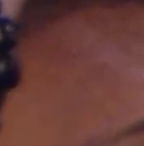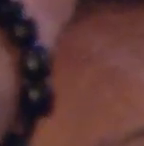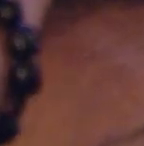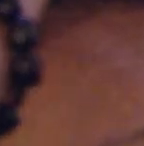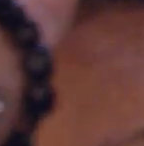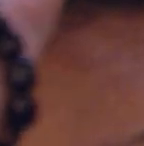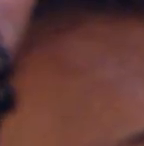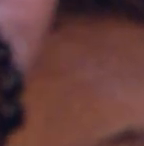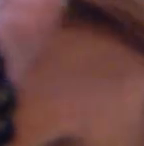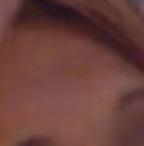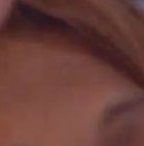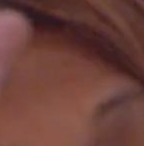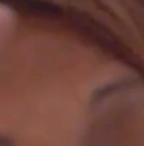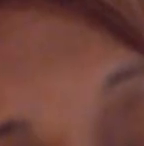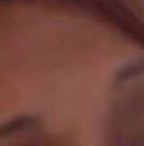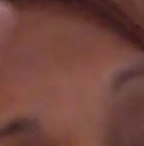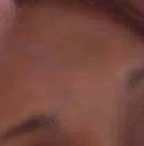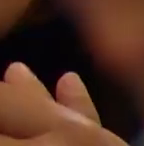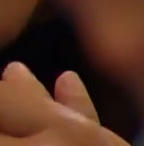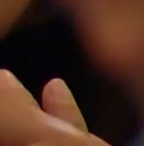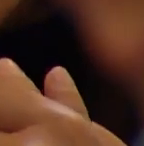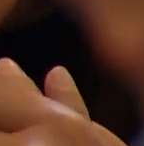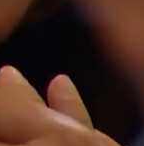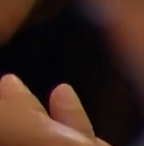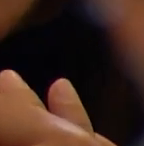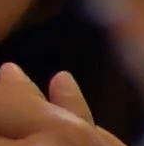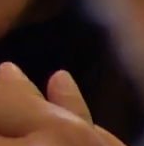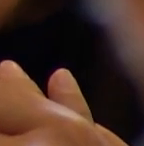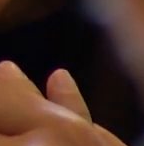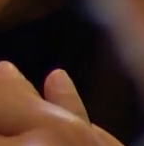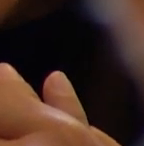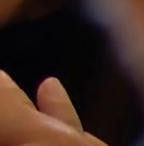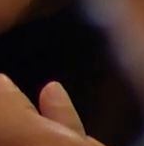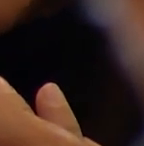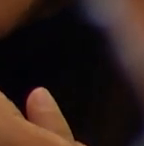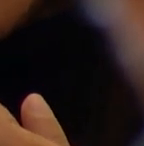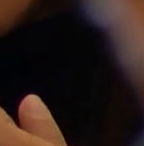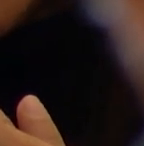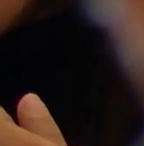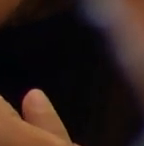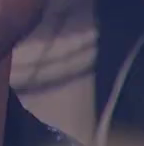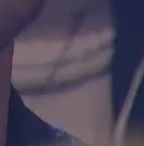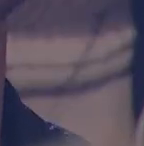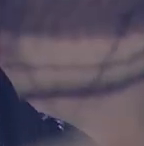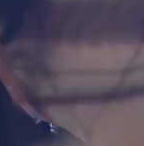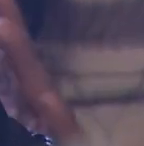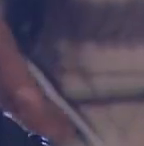Eu creio. O Senhor um novo céu viverá.